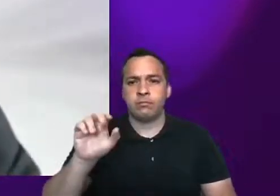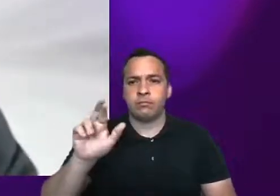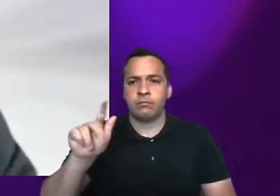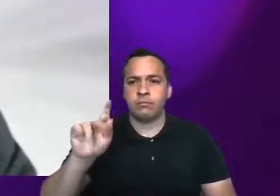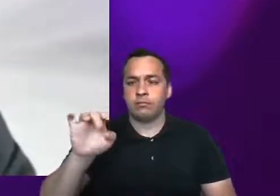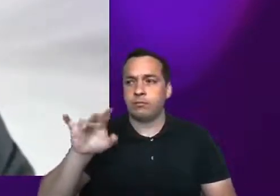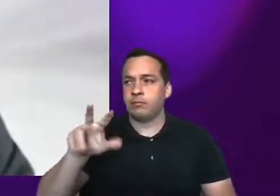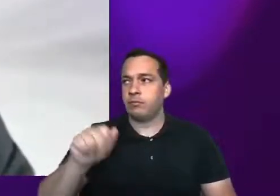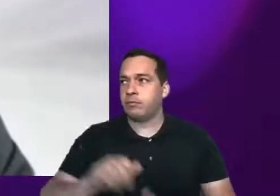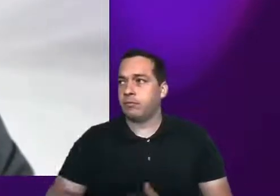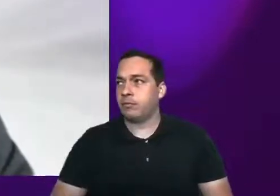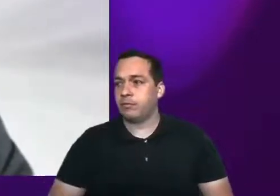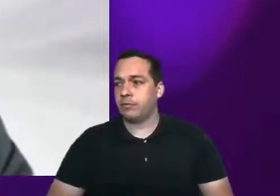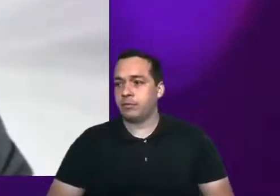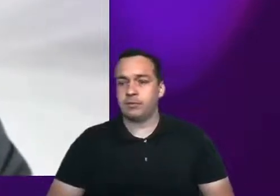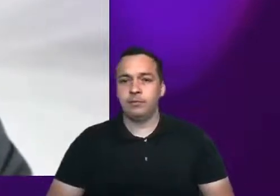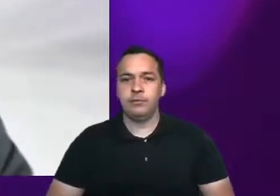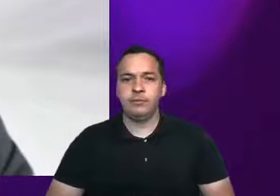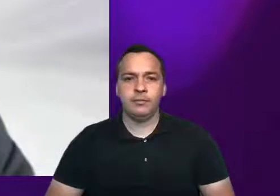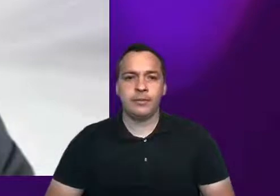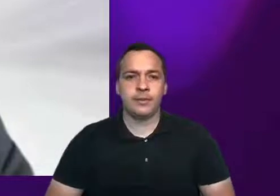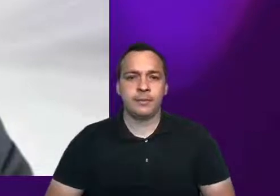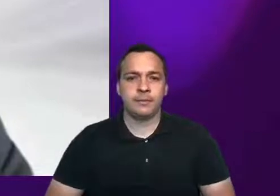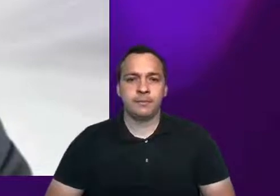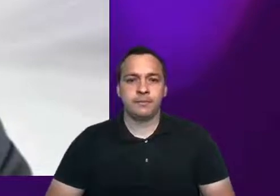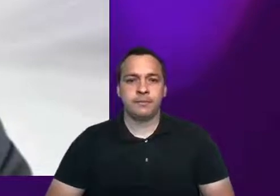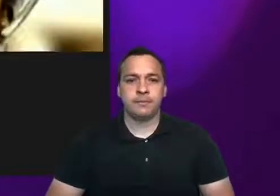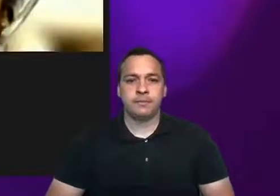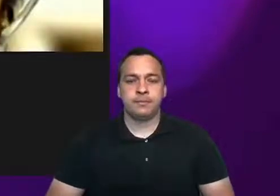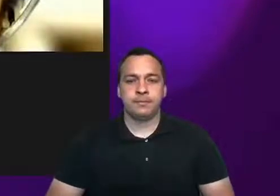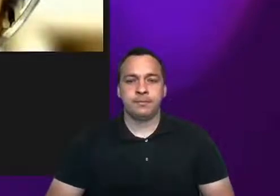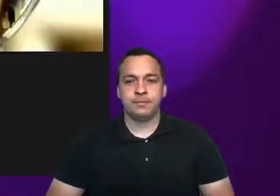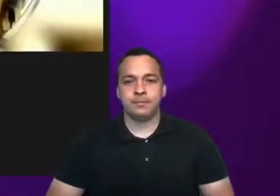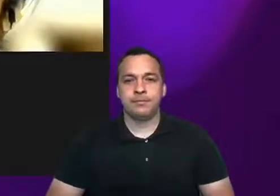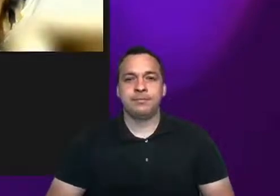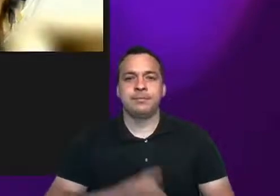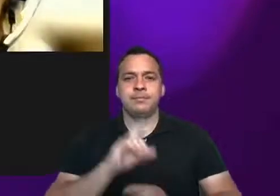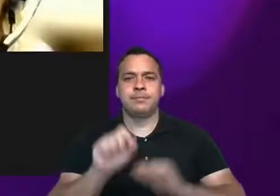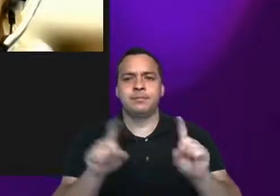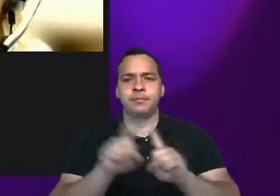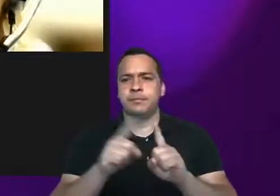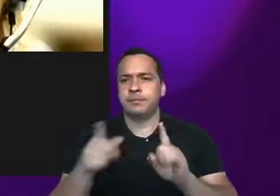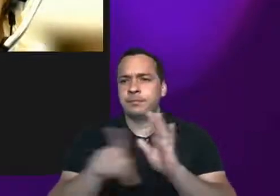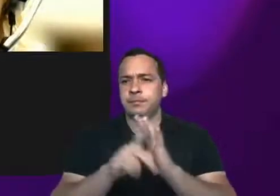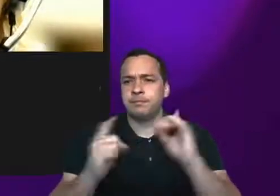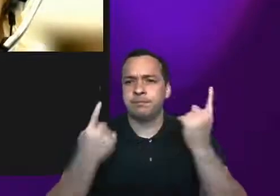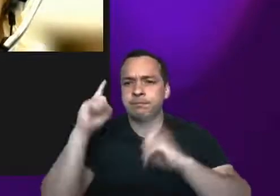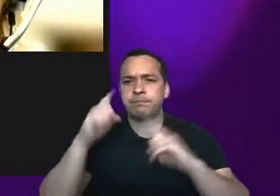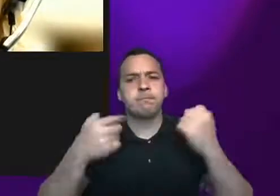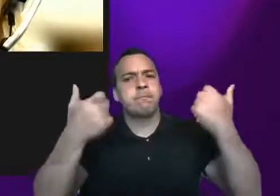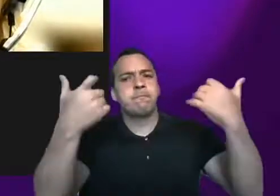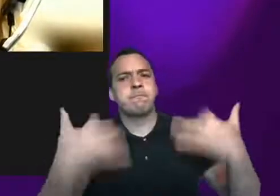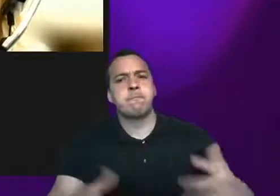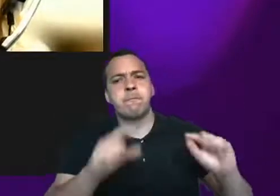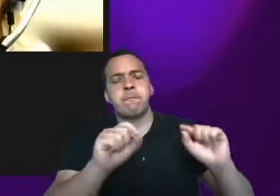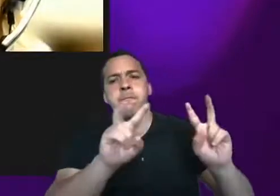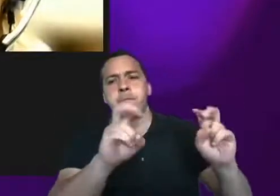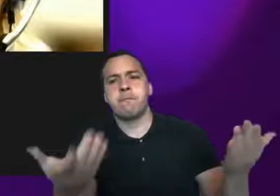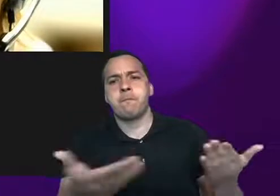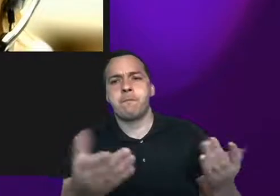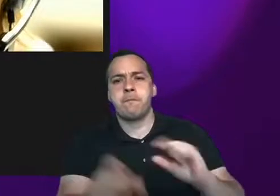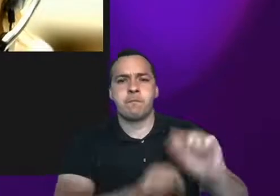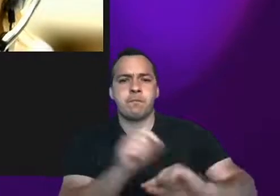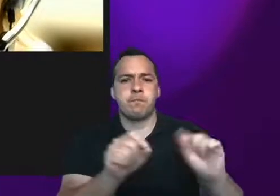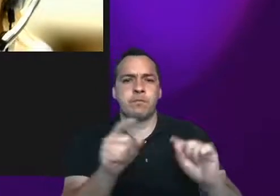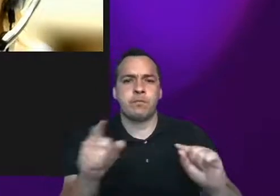já vem participando, ela diretora do Instituto Nacional de Tumores de Milão, para falar sobre